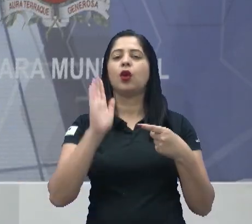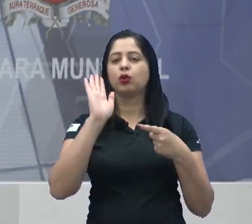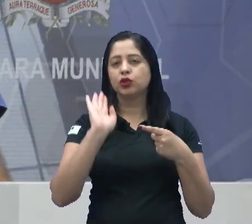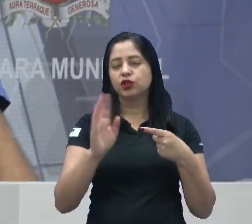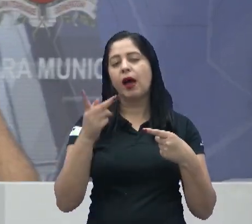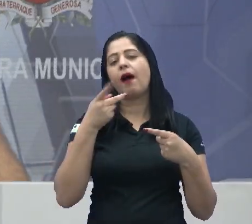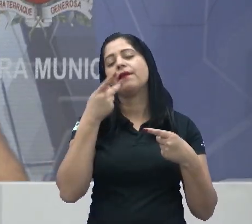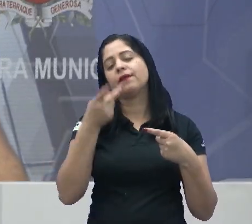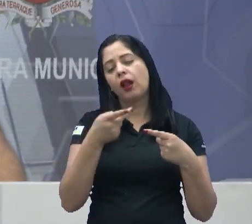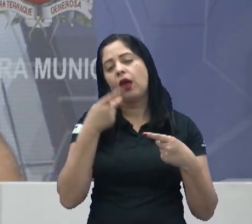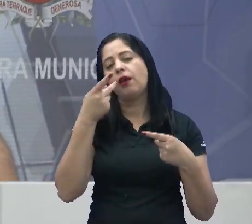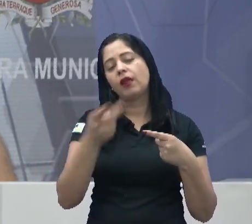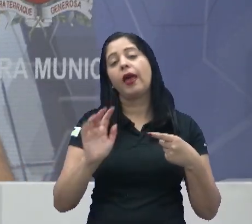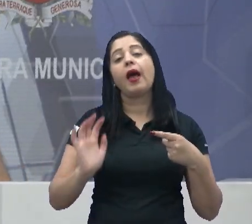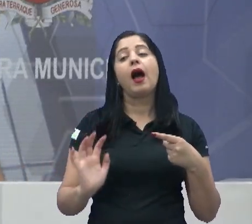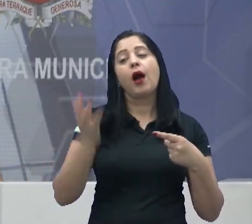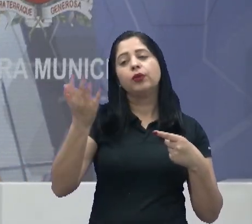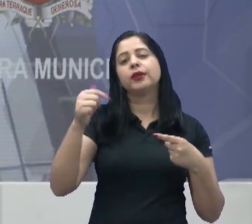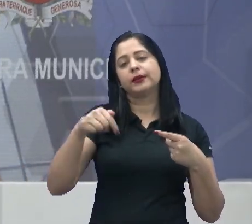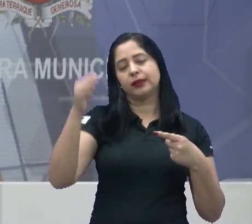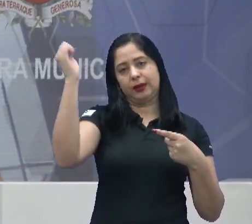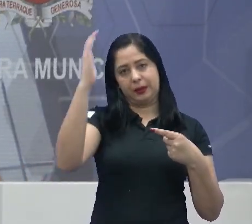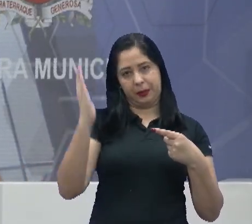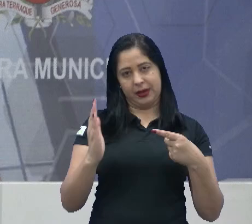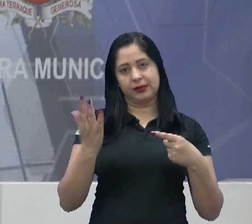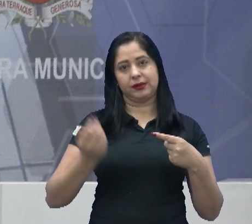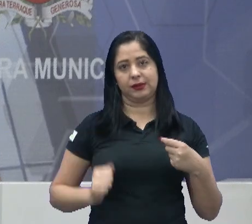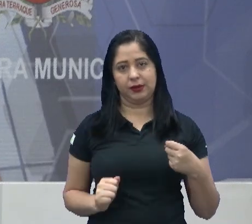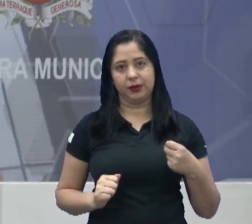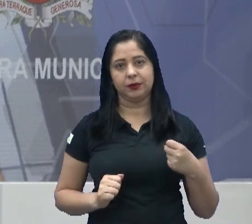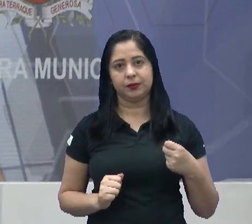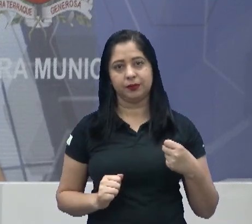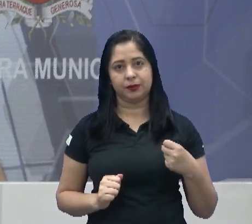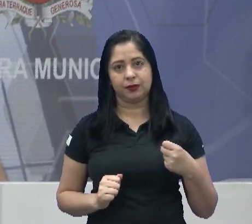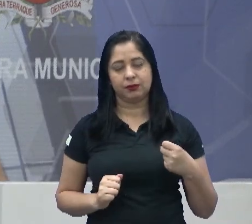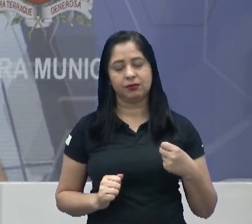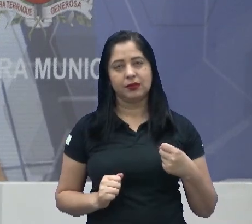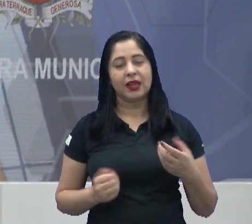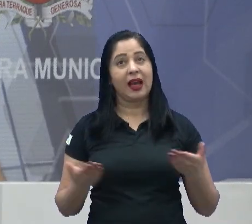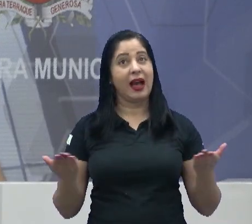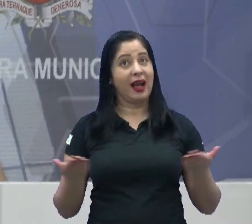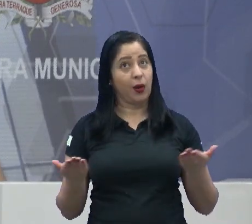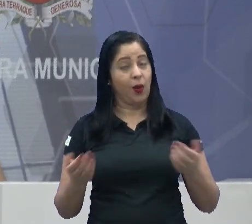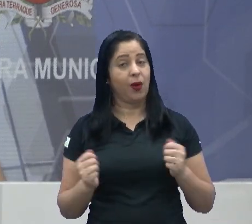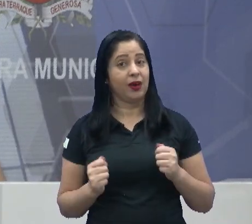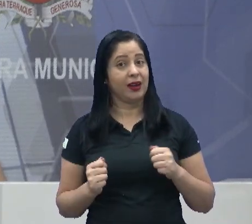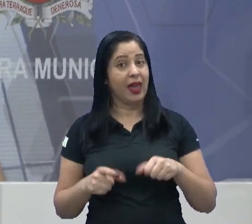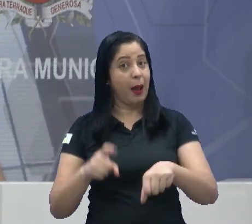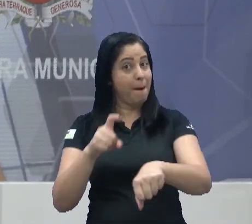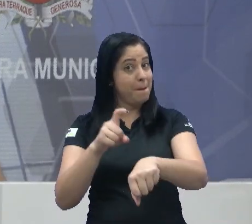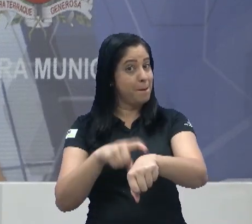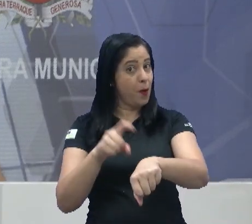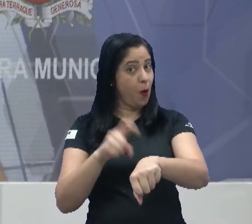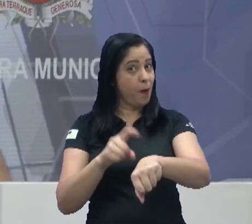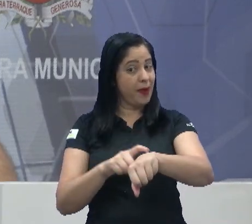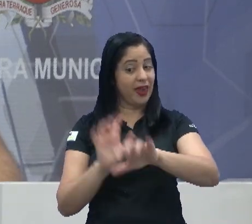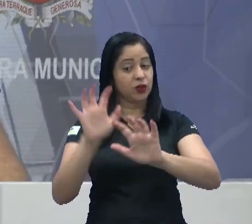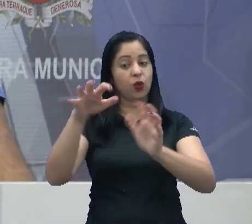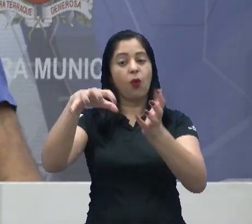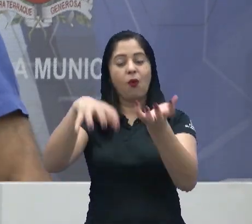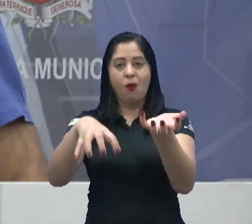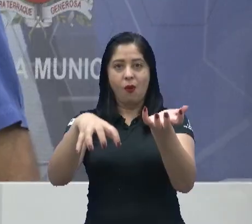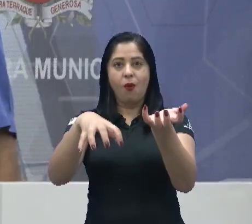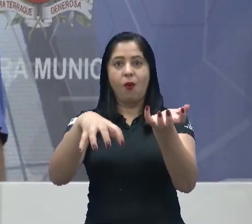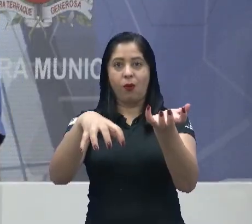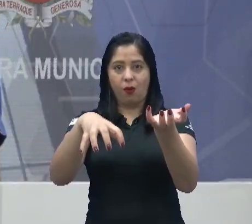o que vem acontecendo com o Brasil. Eu penso que agora é hora do Congresso Nacional